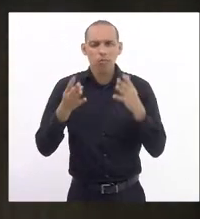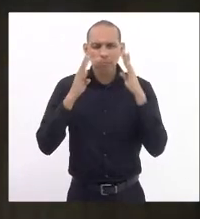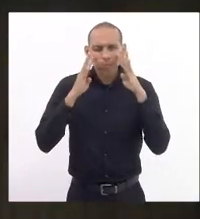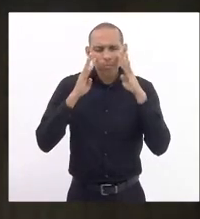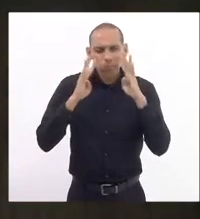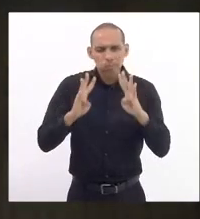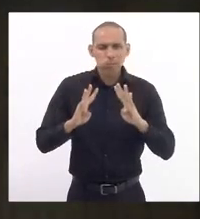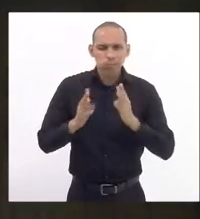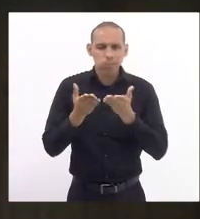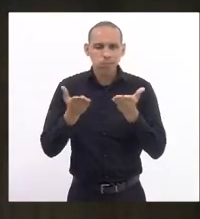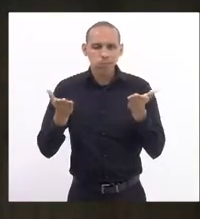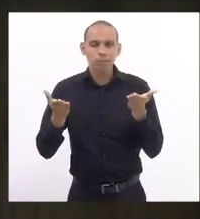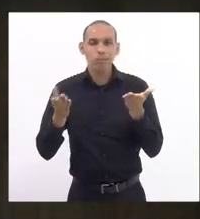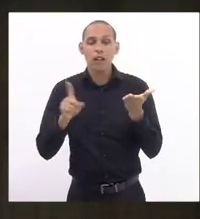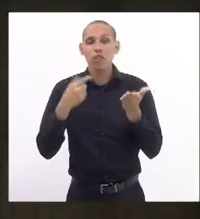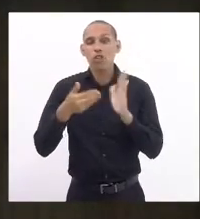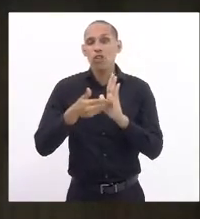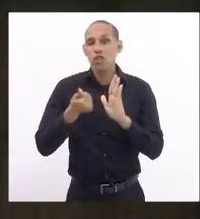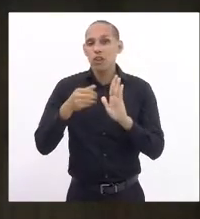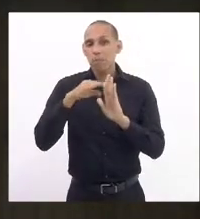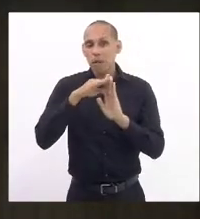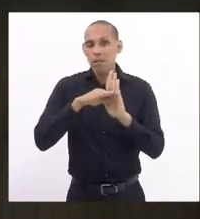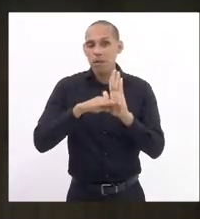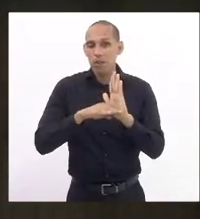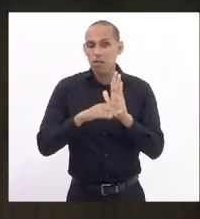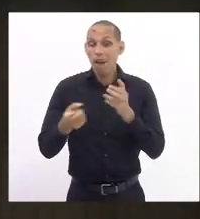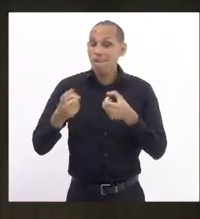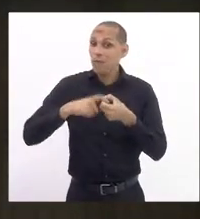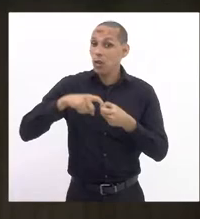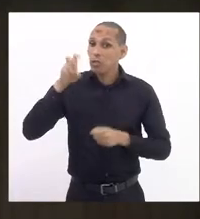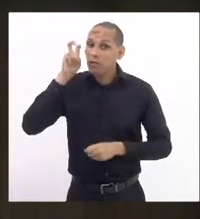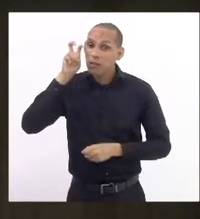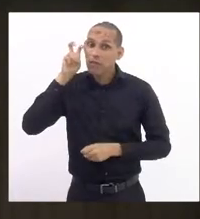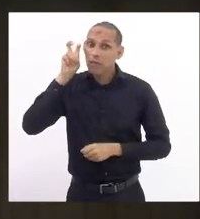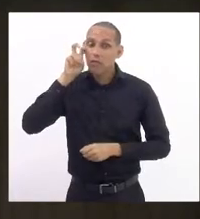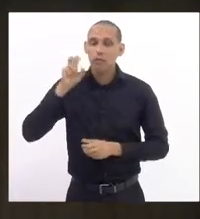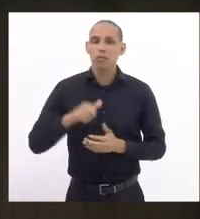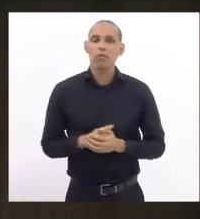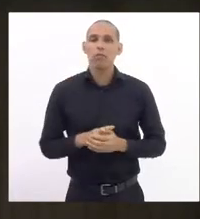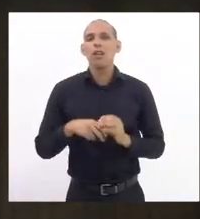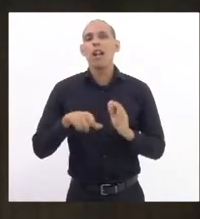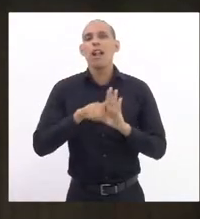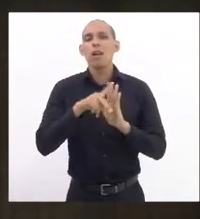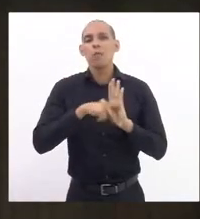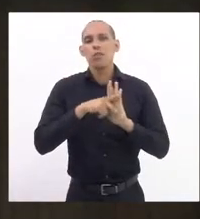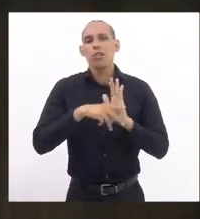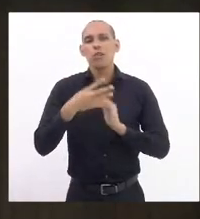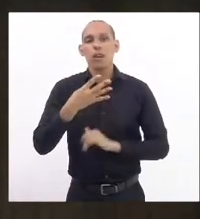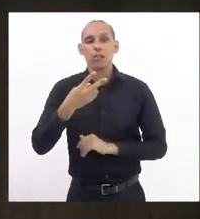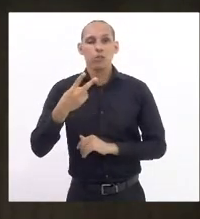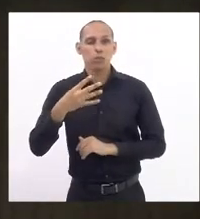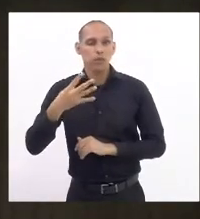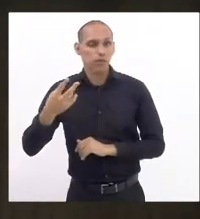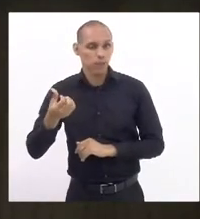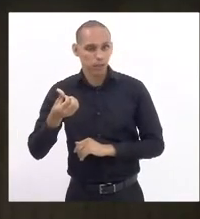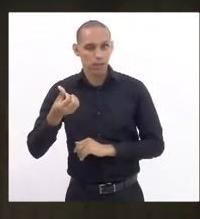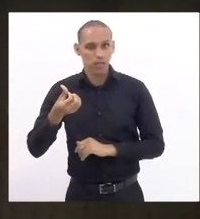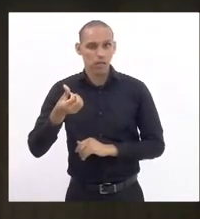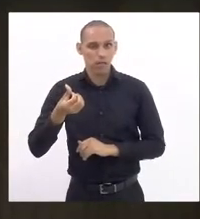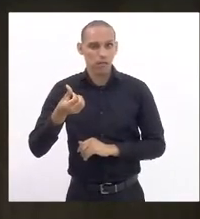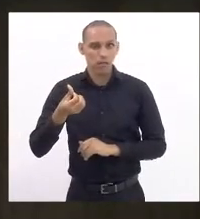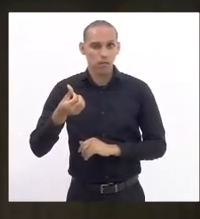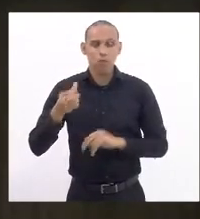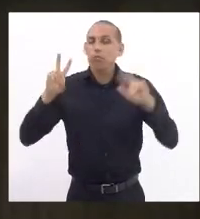acompanhando que a gente retirou de pauta hoje para voltar na quinta-feira o projeto de lei 4246, que